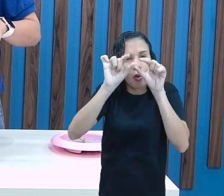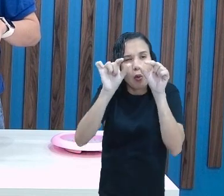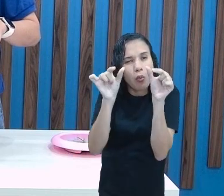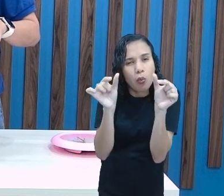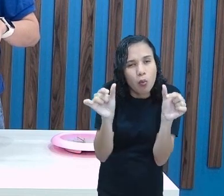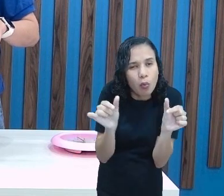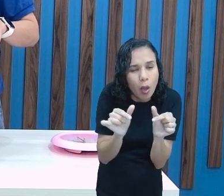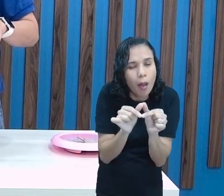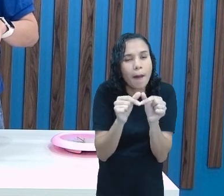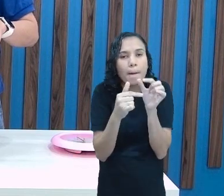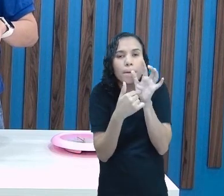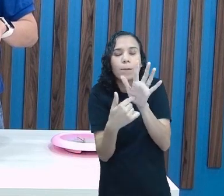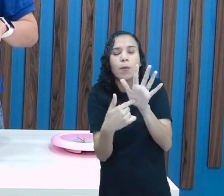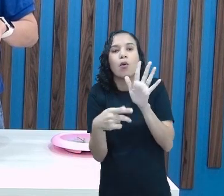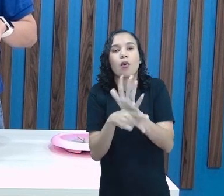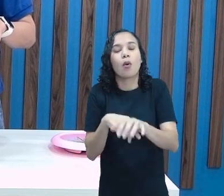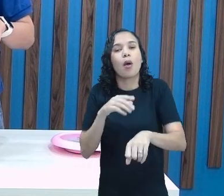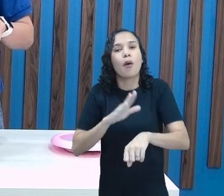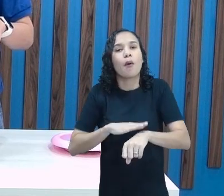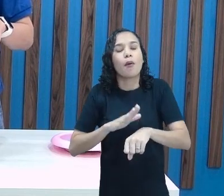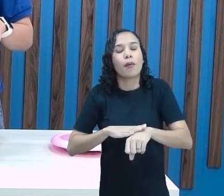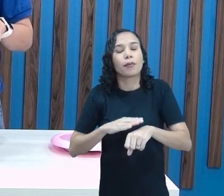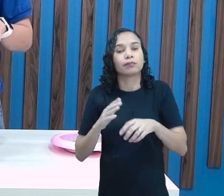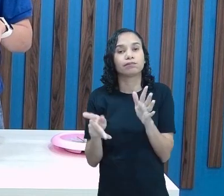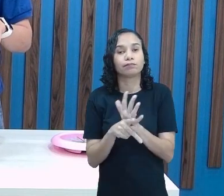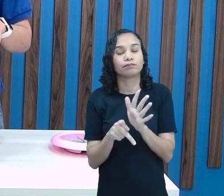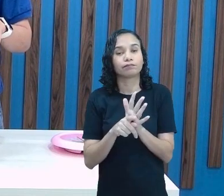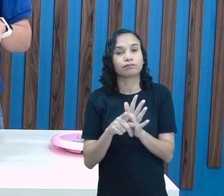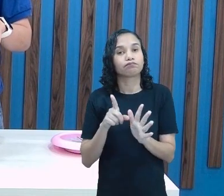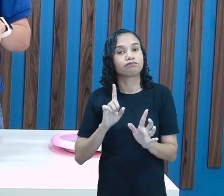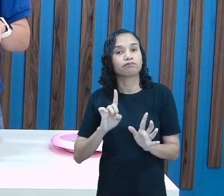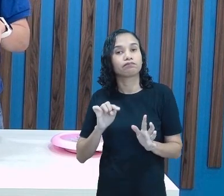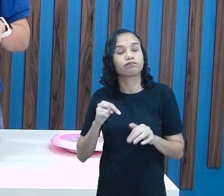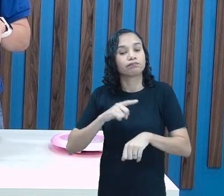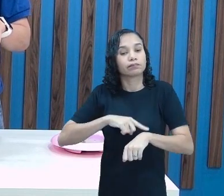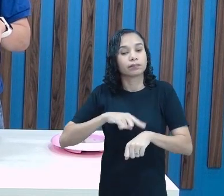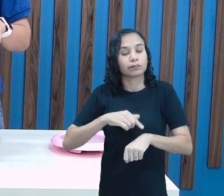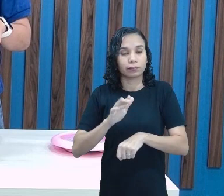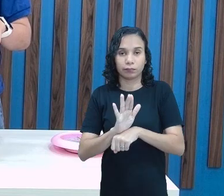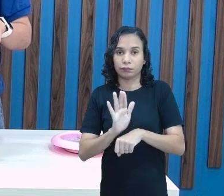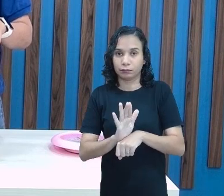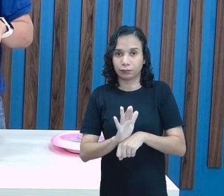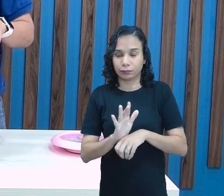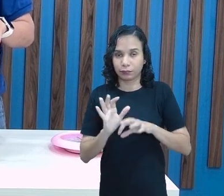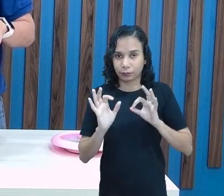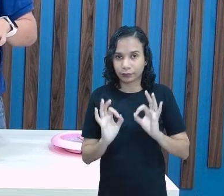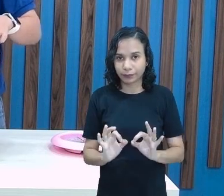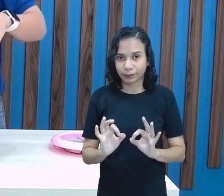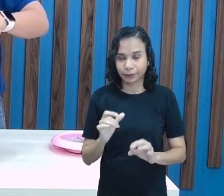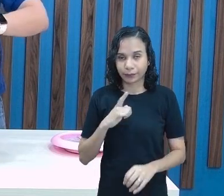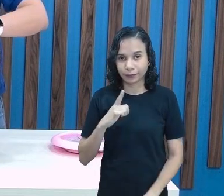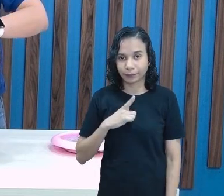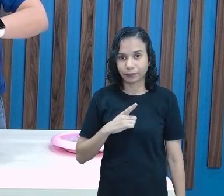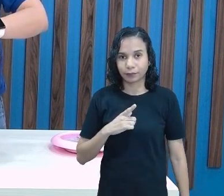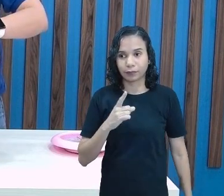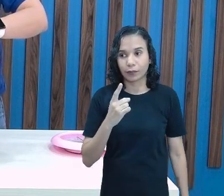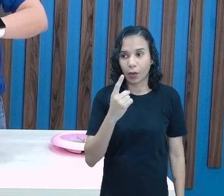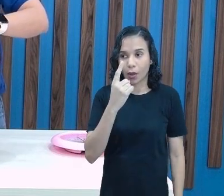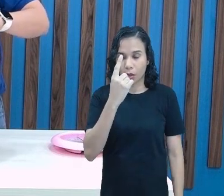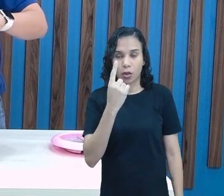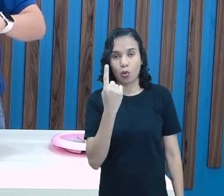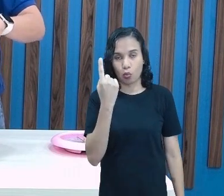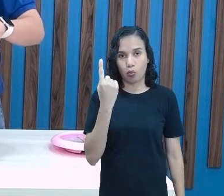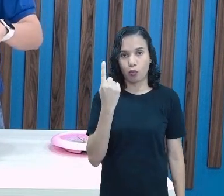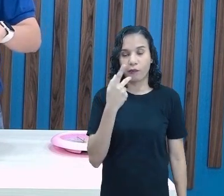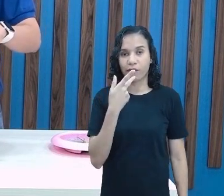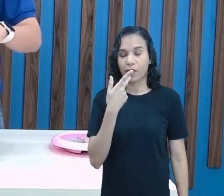está mostrando exatamente como é que a gente faz a leitura do horário da tarde. Esse 1 aqui, que está me